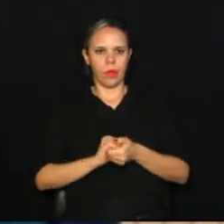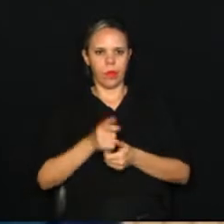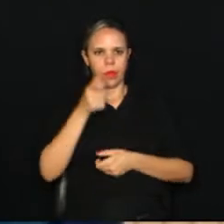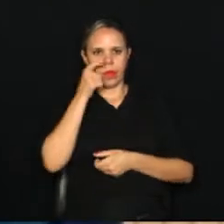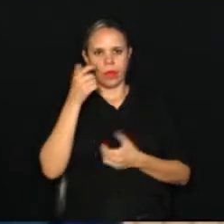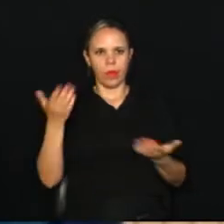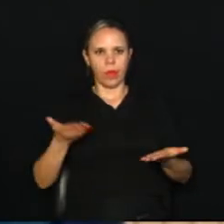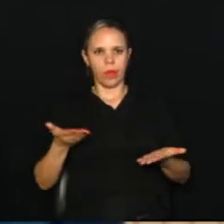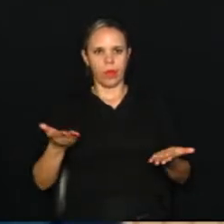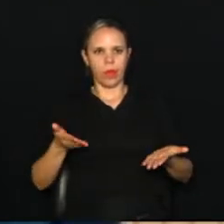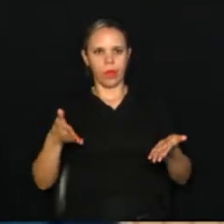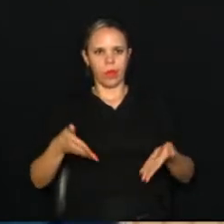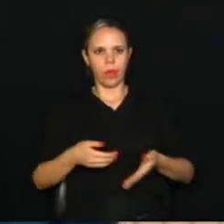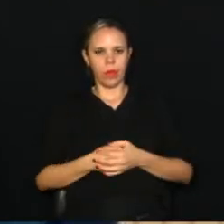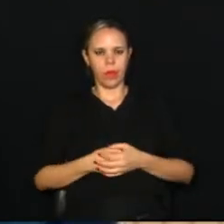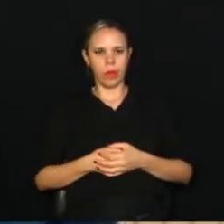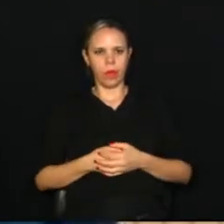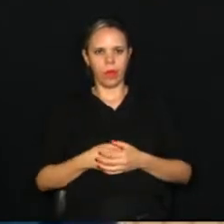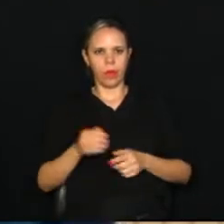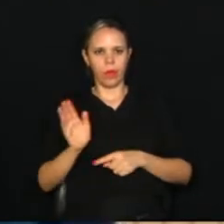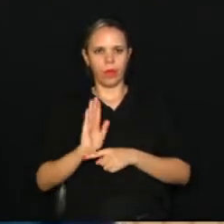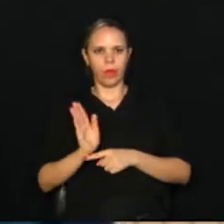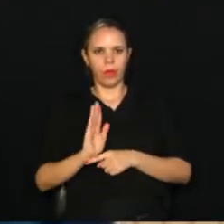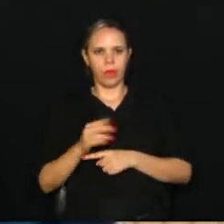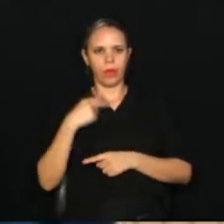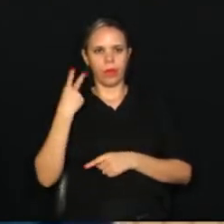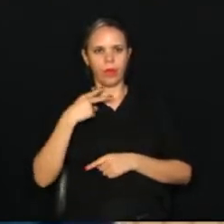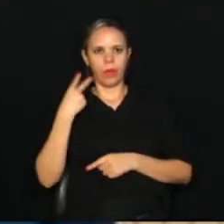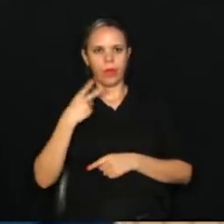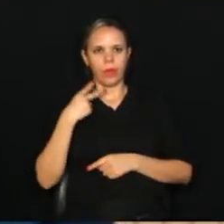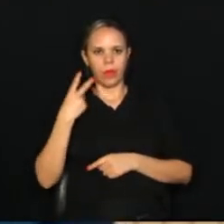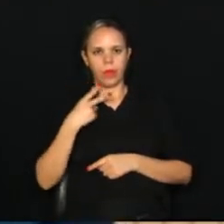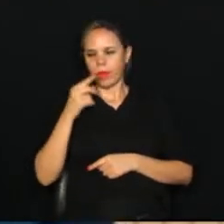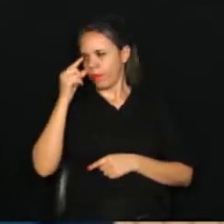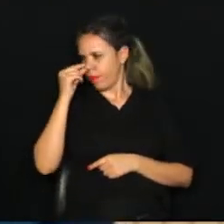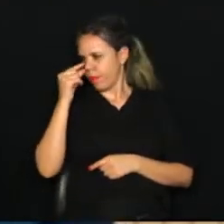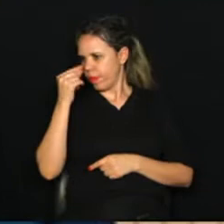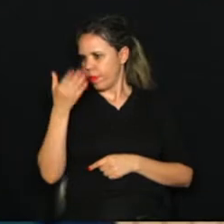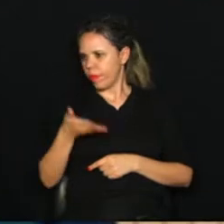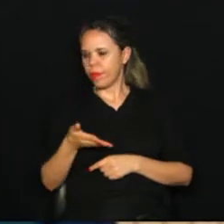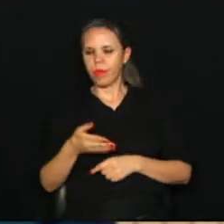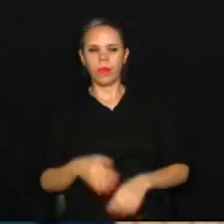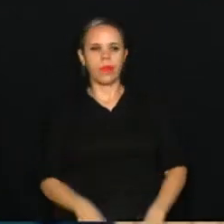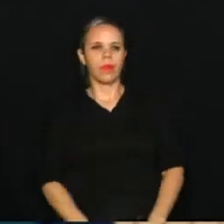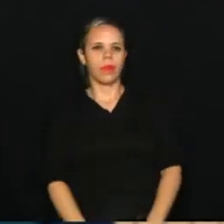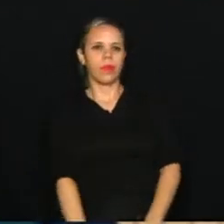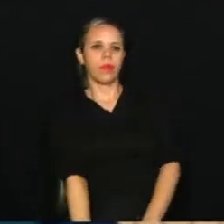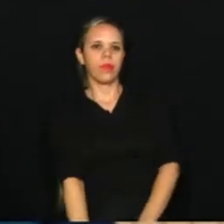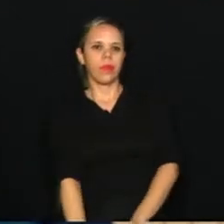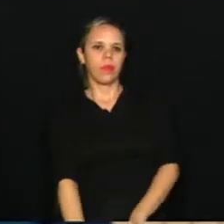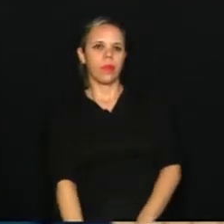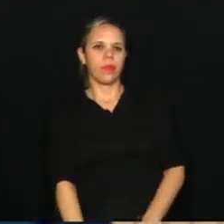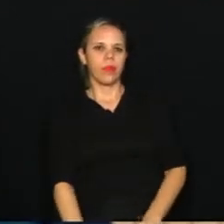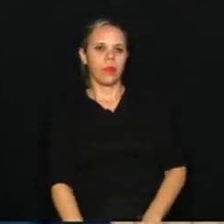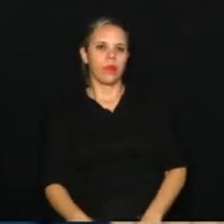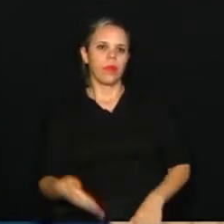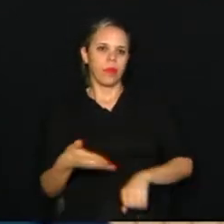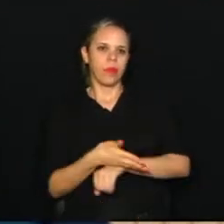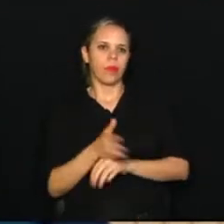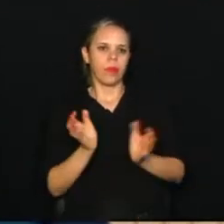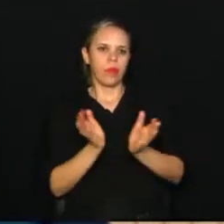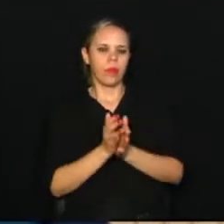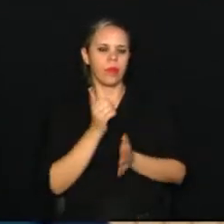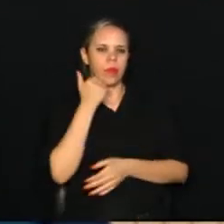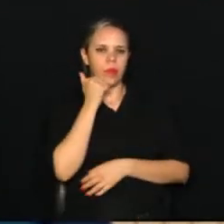agora aqui no nosso vídeo, o vereador Arnaldo Salvetti, que também pertence à Comissão de